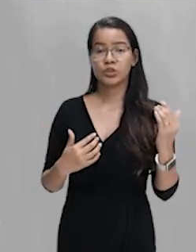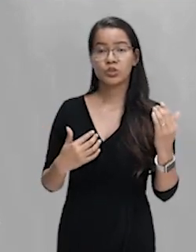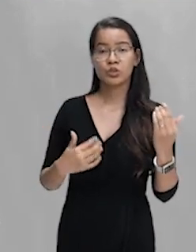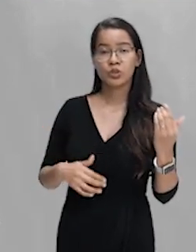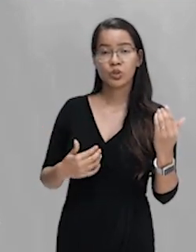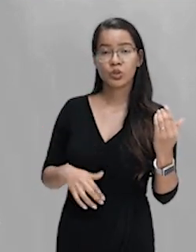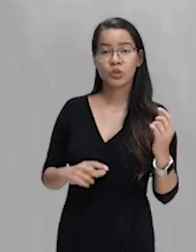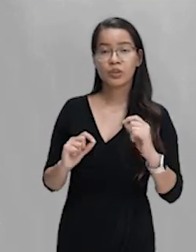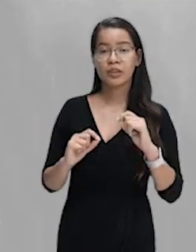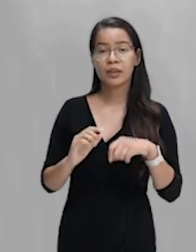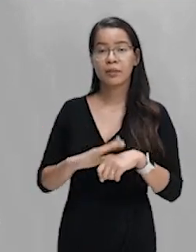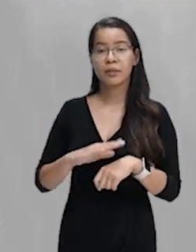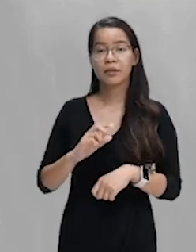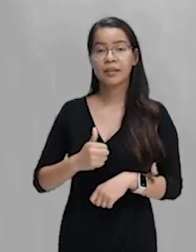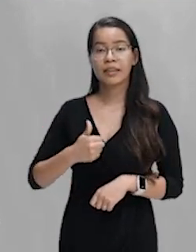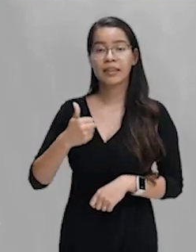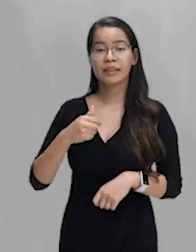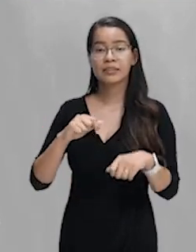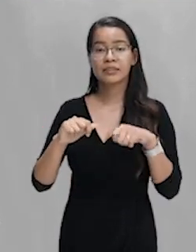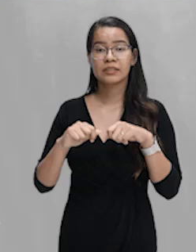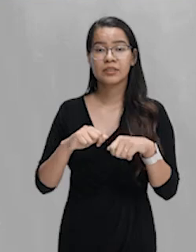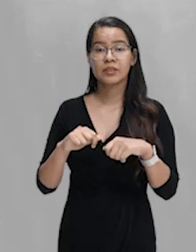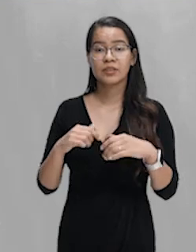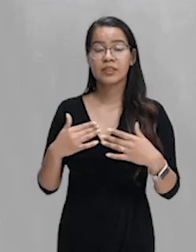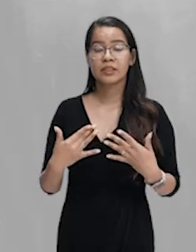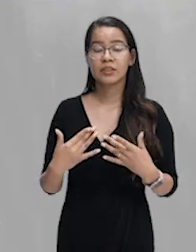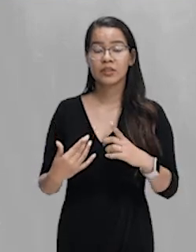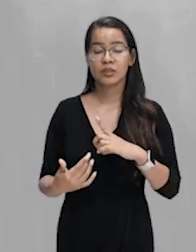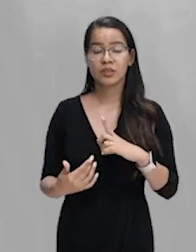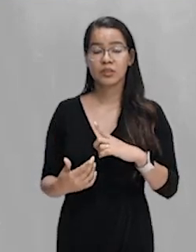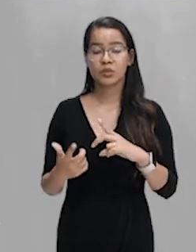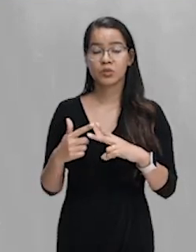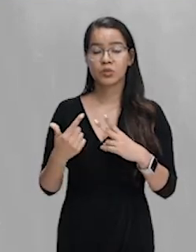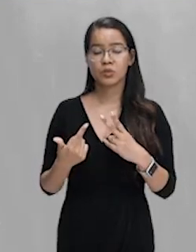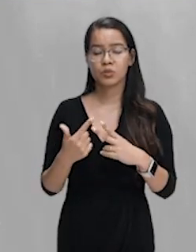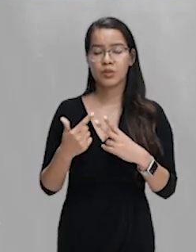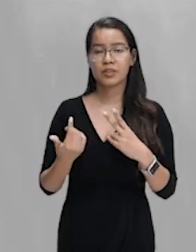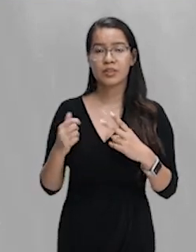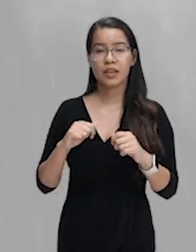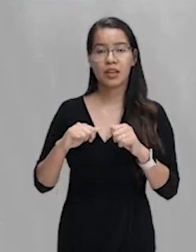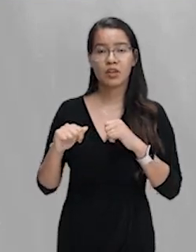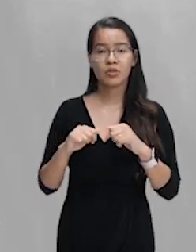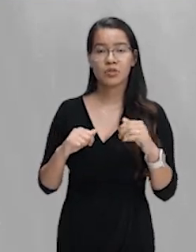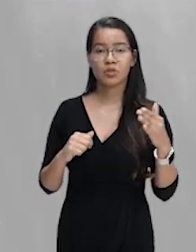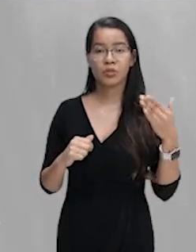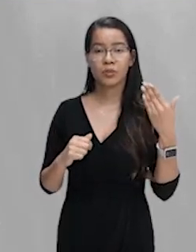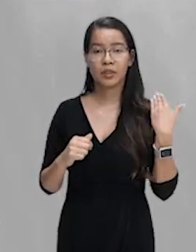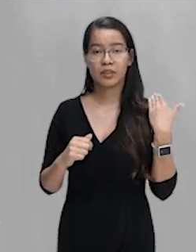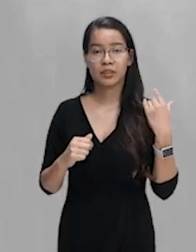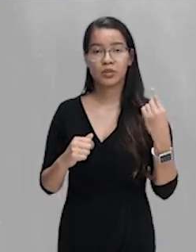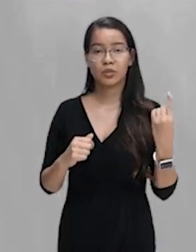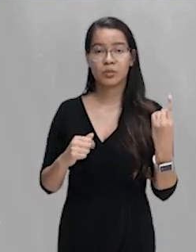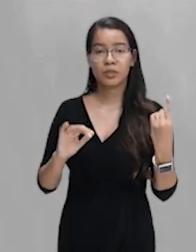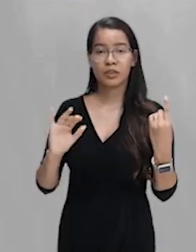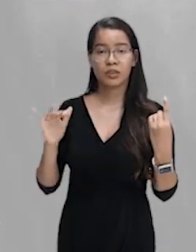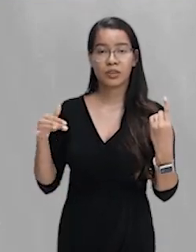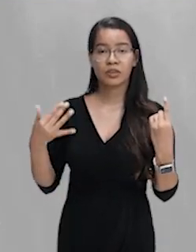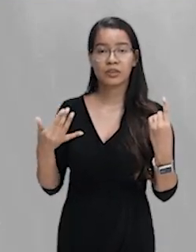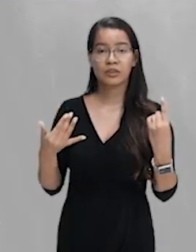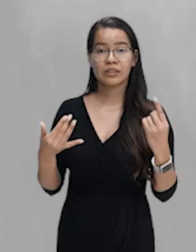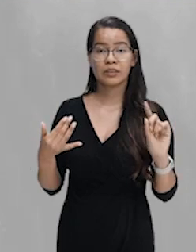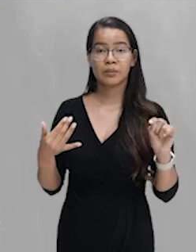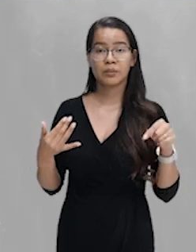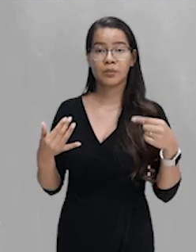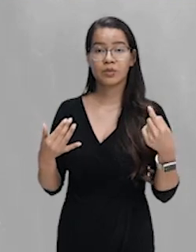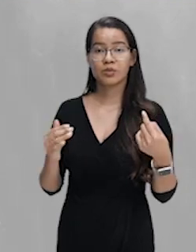primeira ação, certo? Então, eu tenho aqui duas ações no passado, uma decorrente da